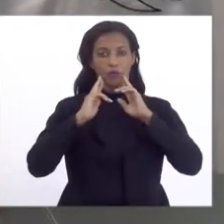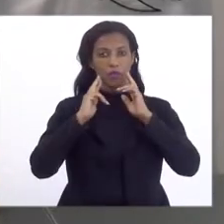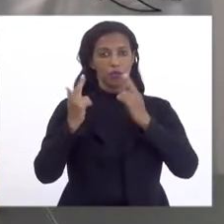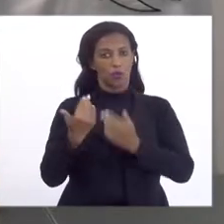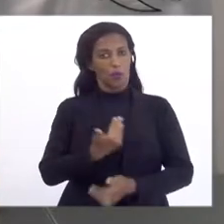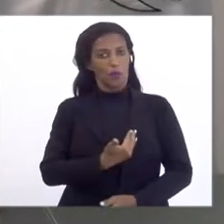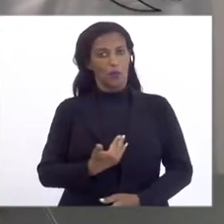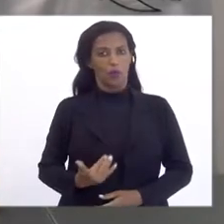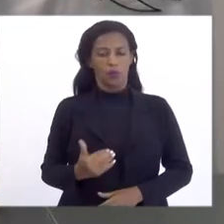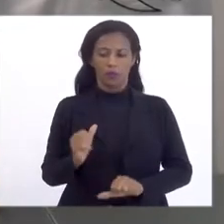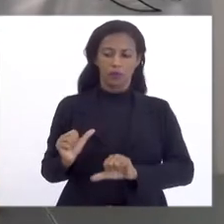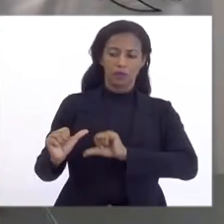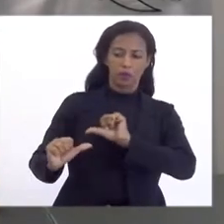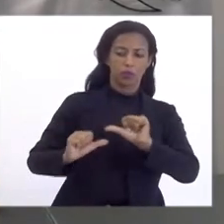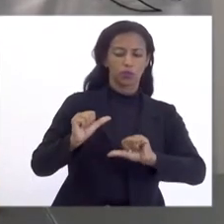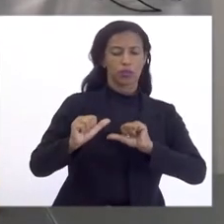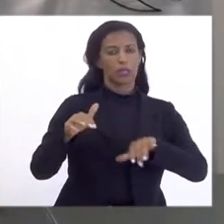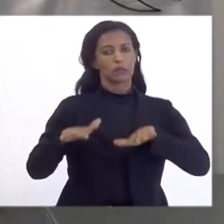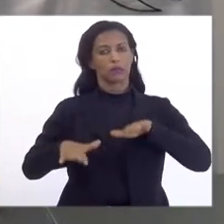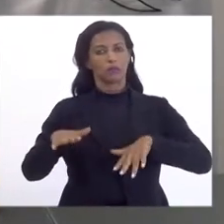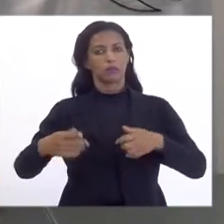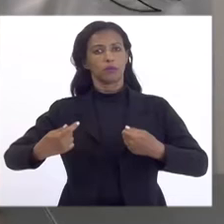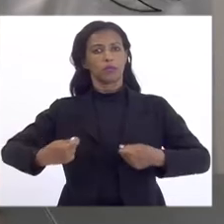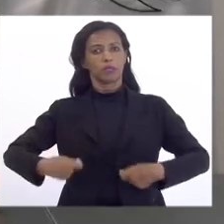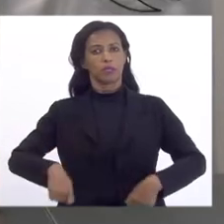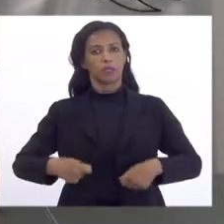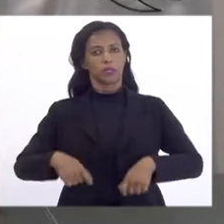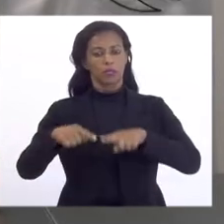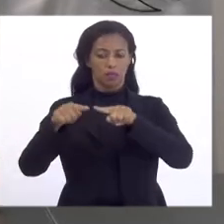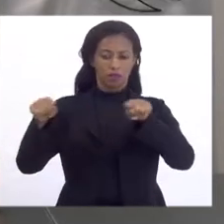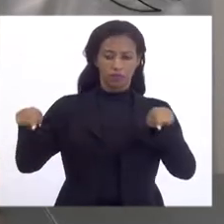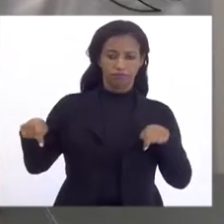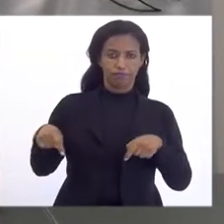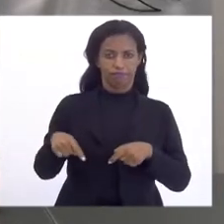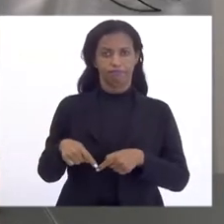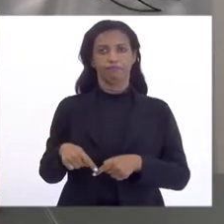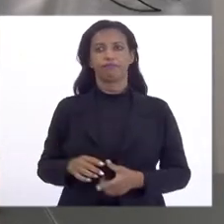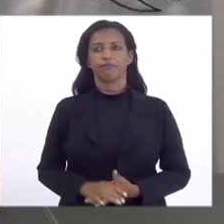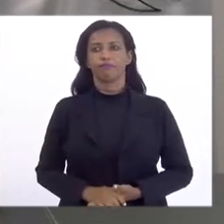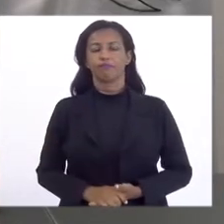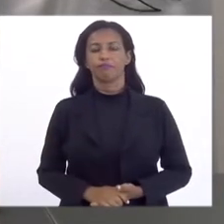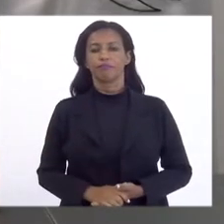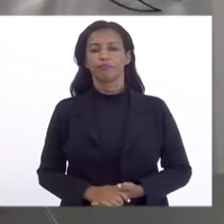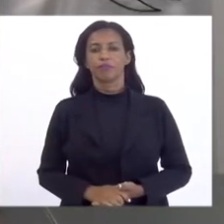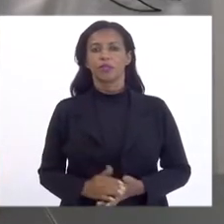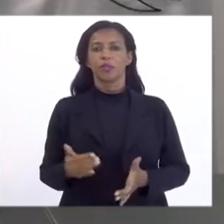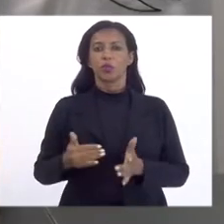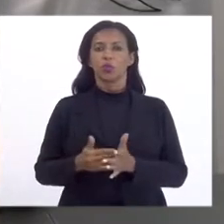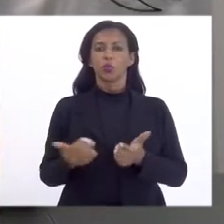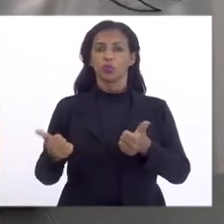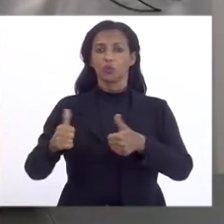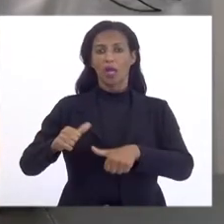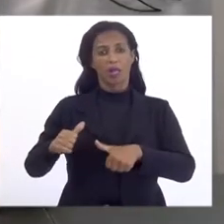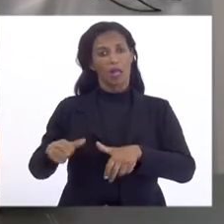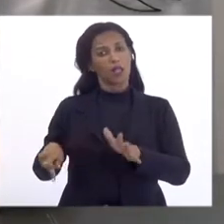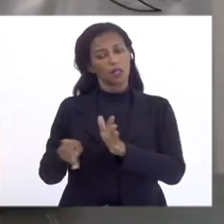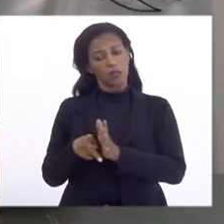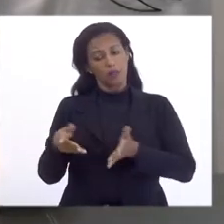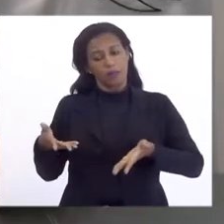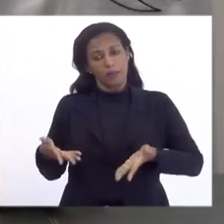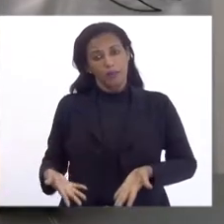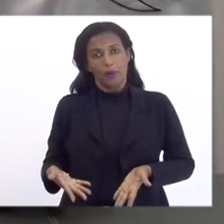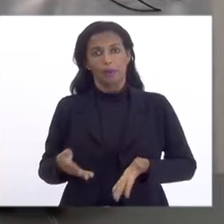remanejadas conforme a necessidade e a disponibilidade das salas. Em última análise, até a sala da CCJ mesmo,